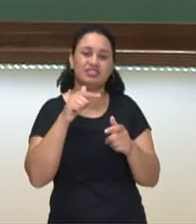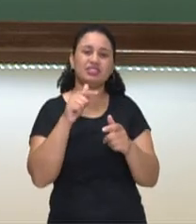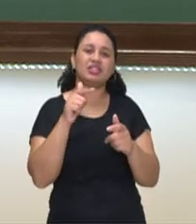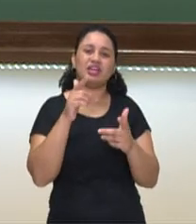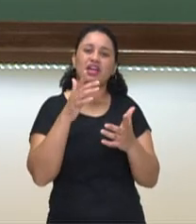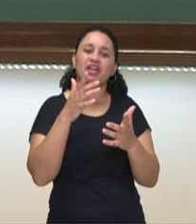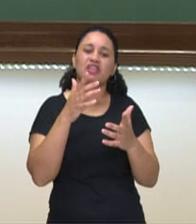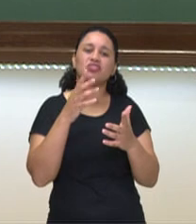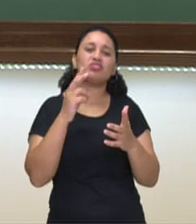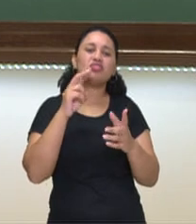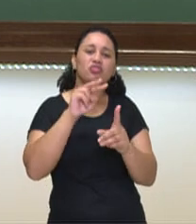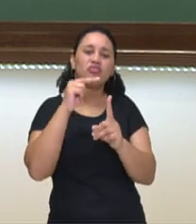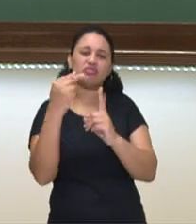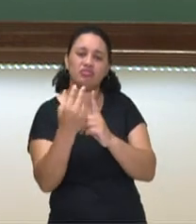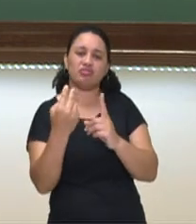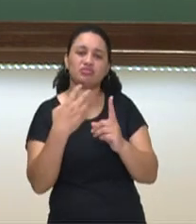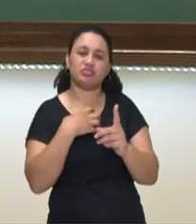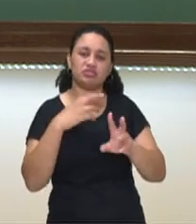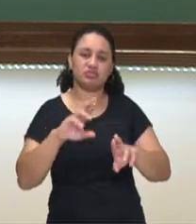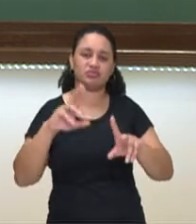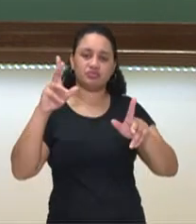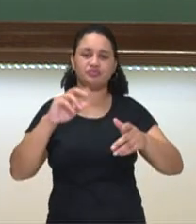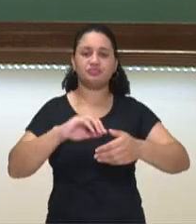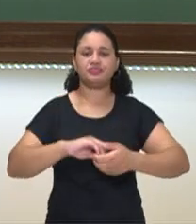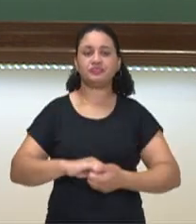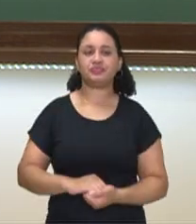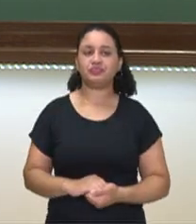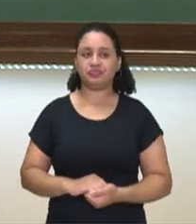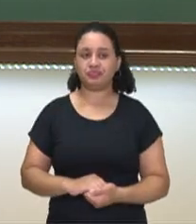de uma mesma visualização ali.